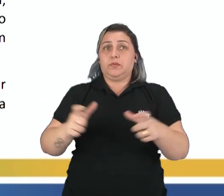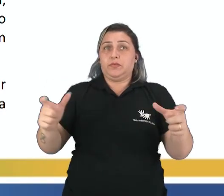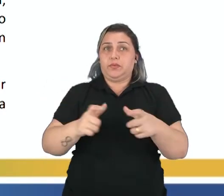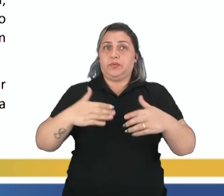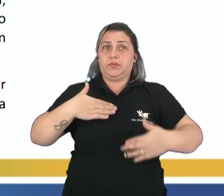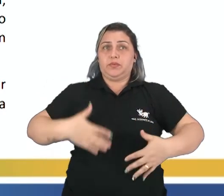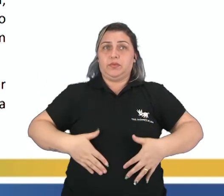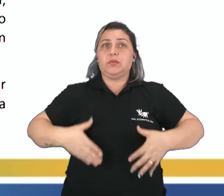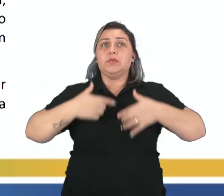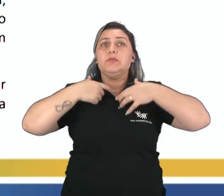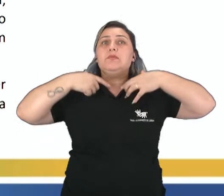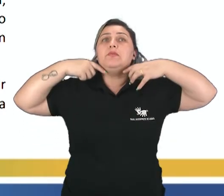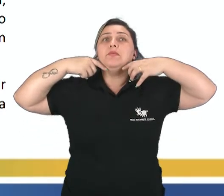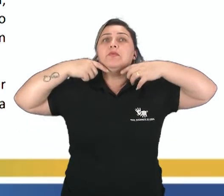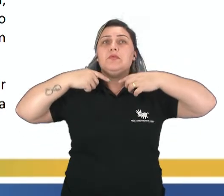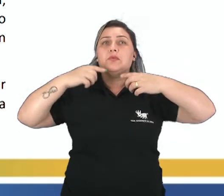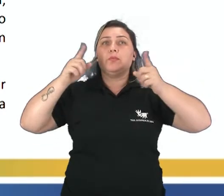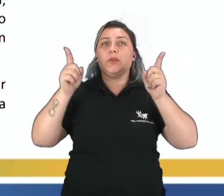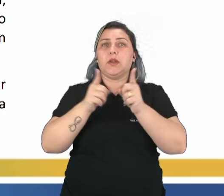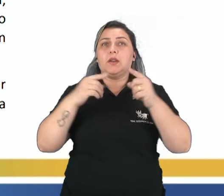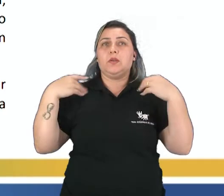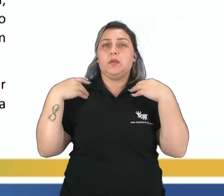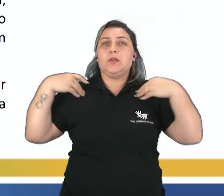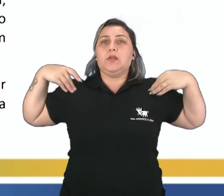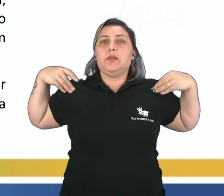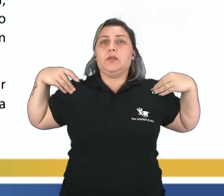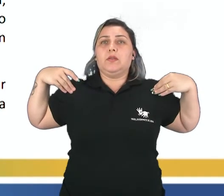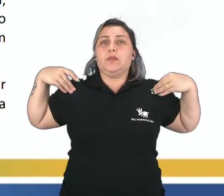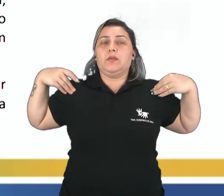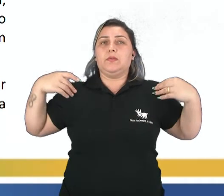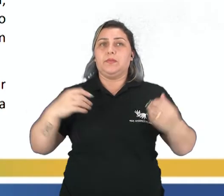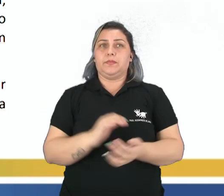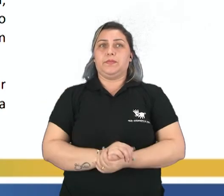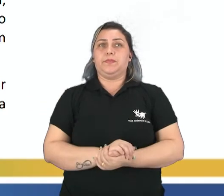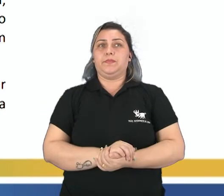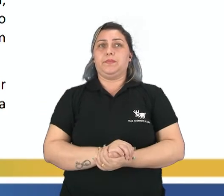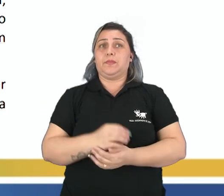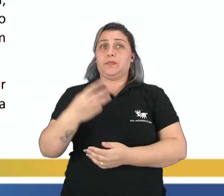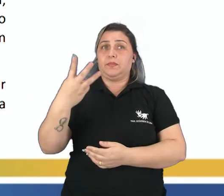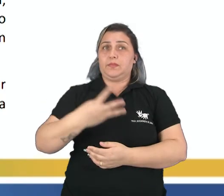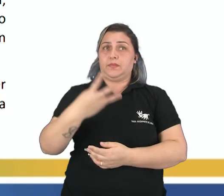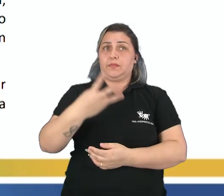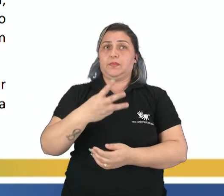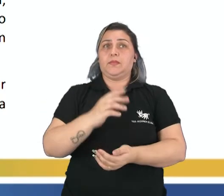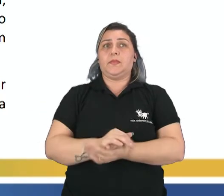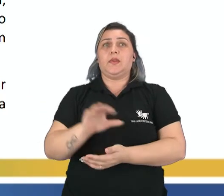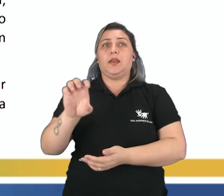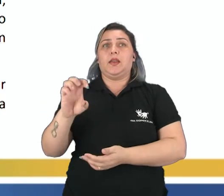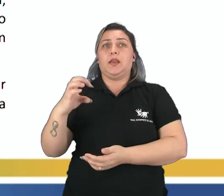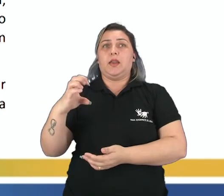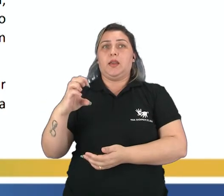volumes abdominais, pescoço curto e ombros quadrados. E o componente